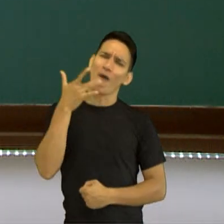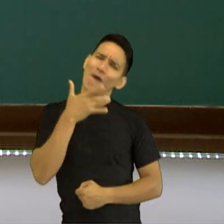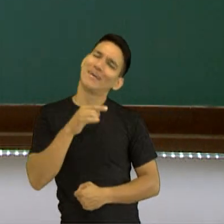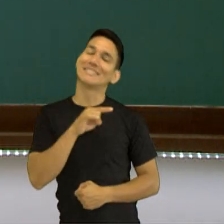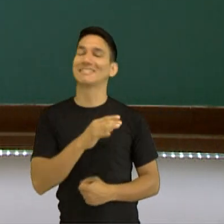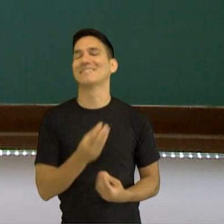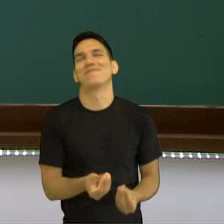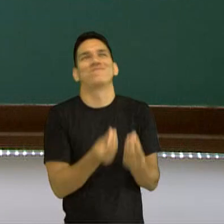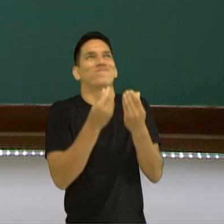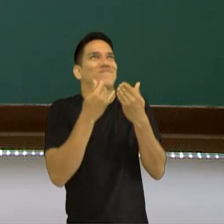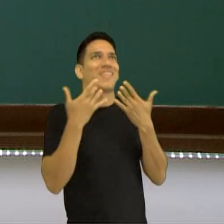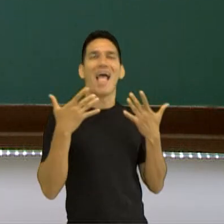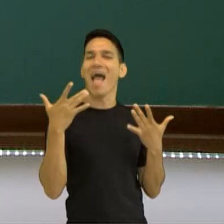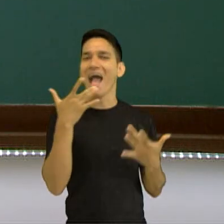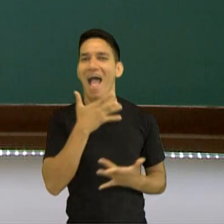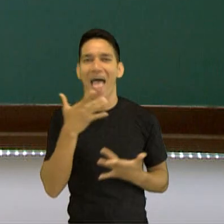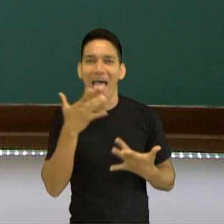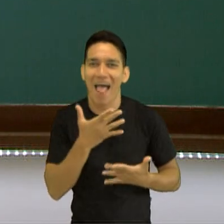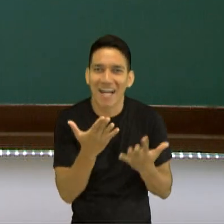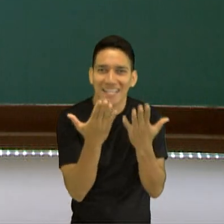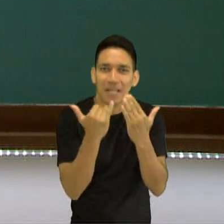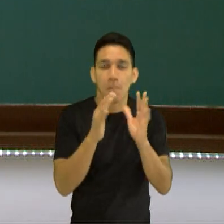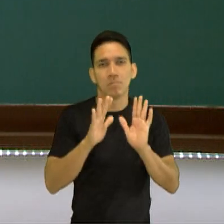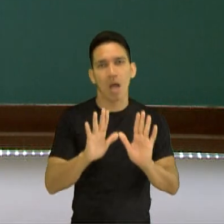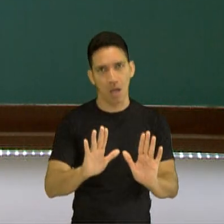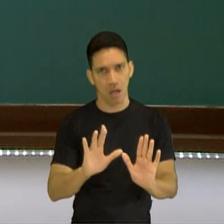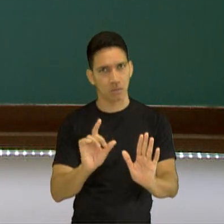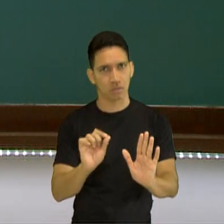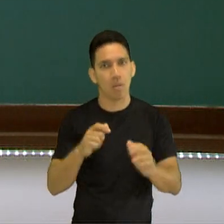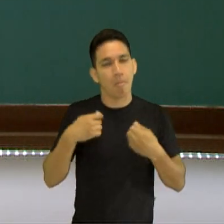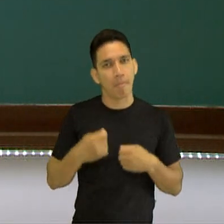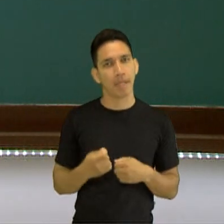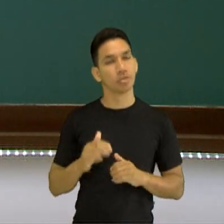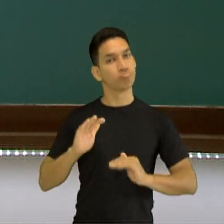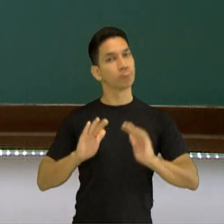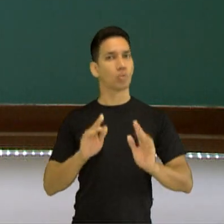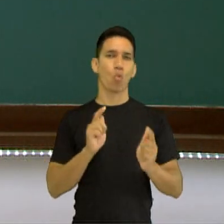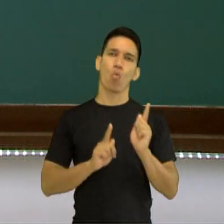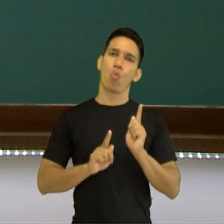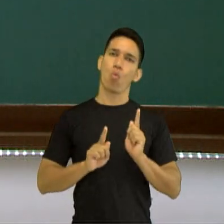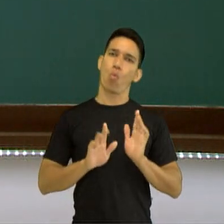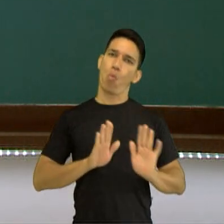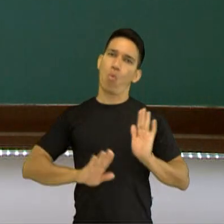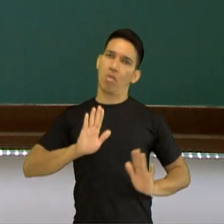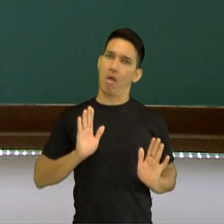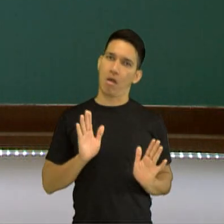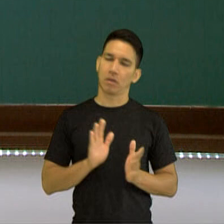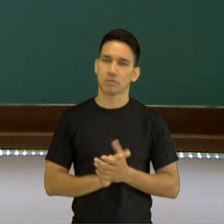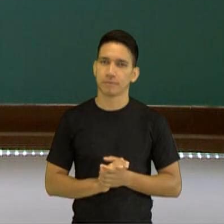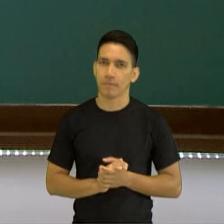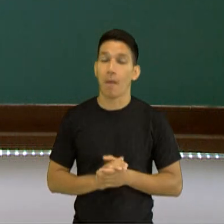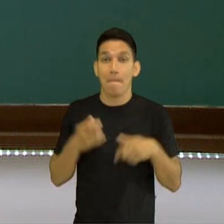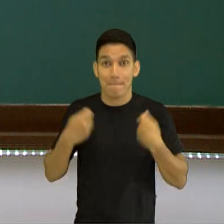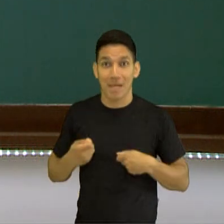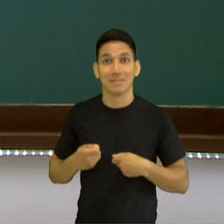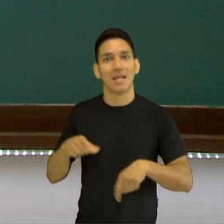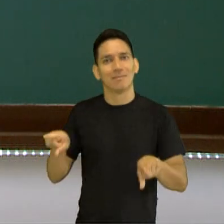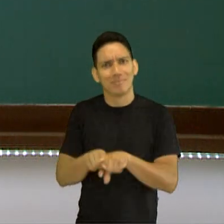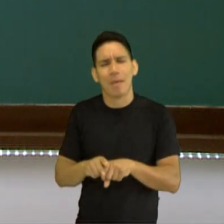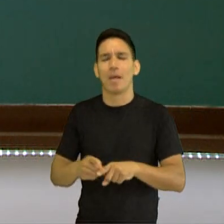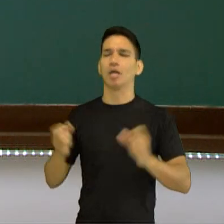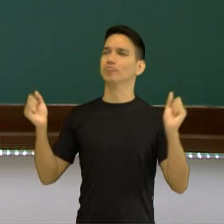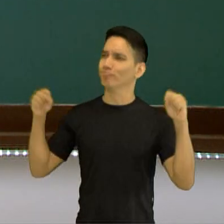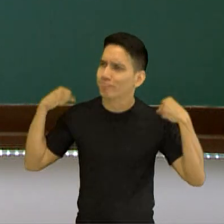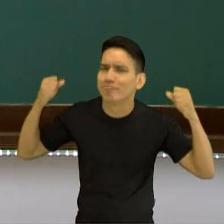que dão sabor aos alimentos, porém precisamos consumir com moderação. Praticar atividade